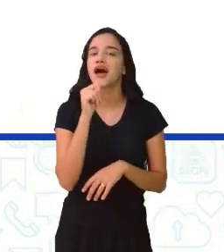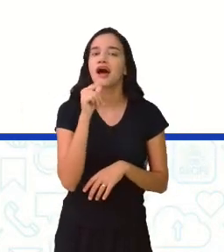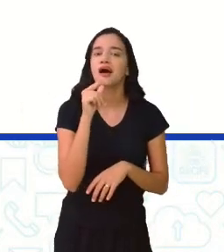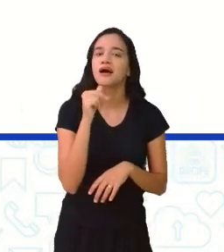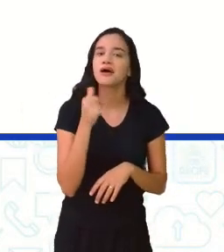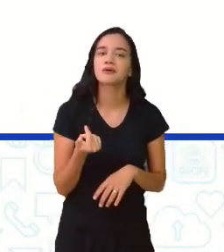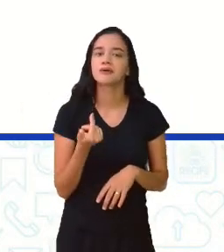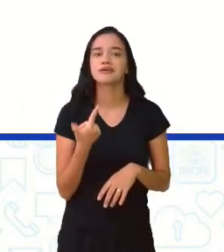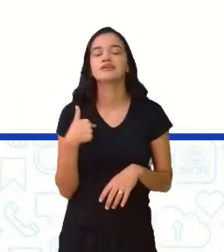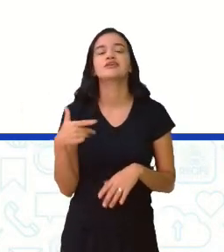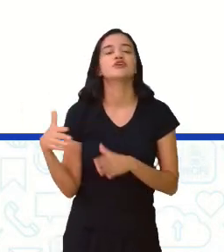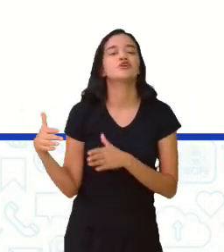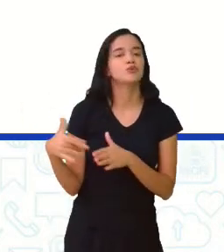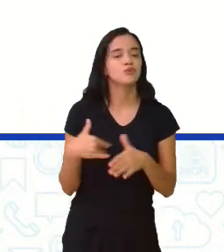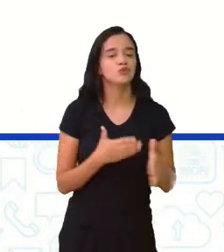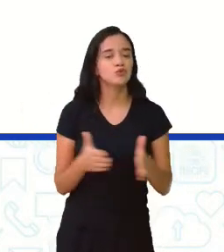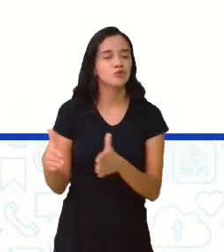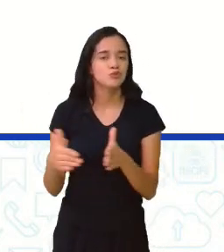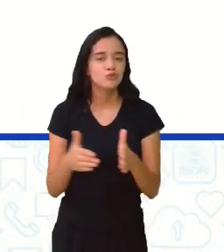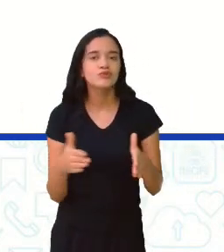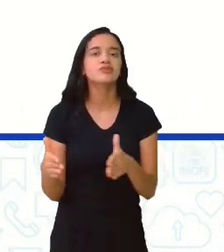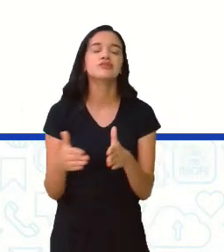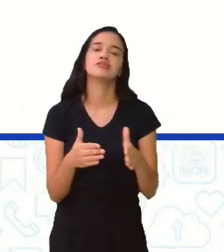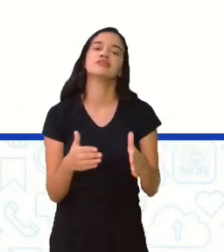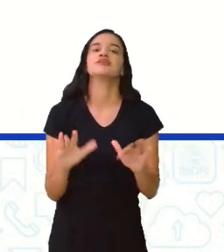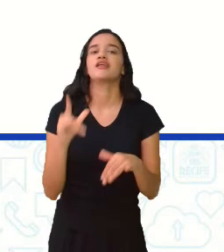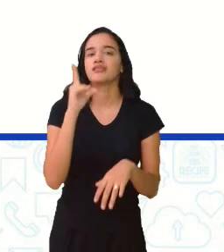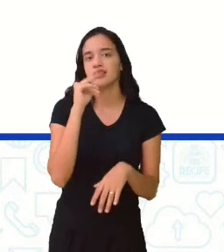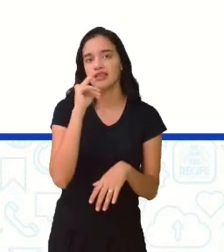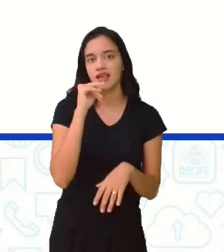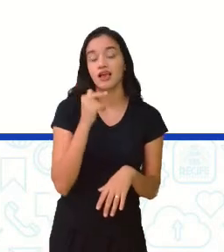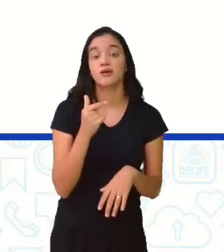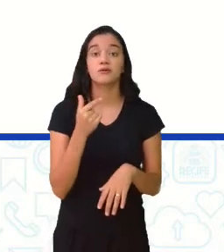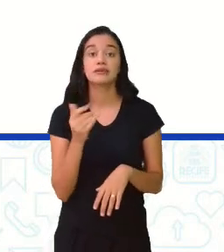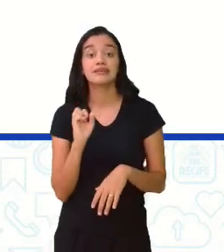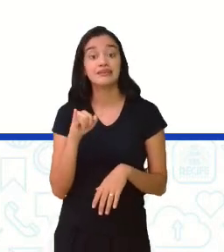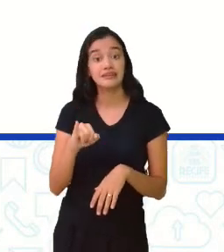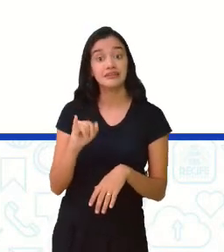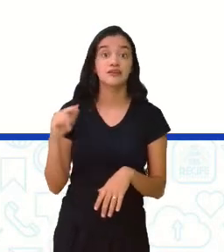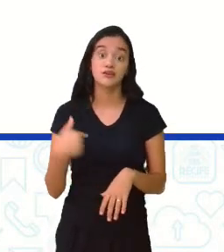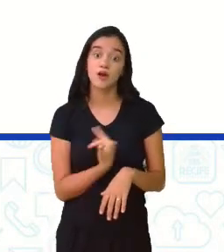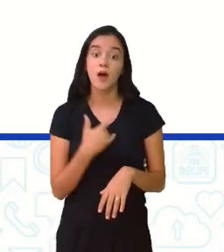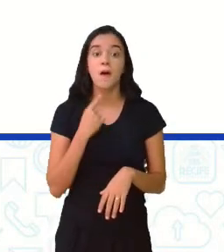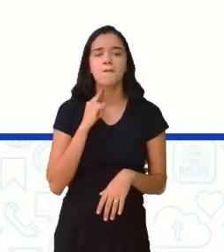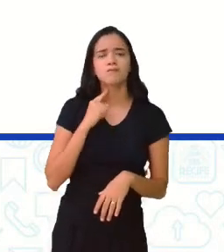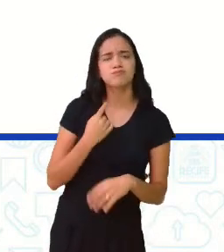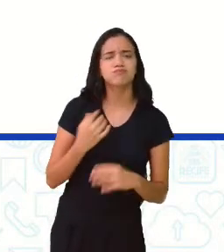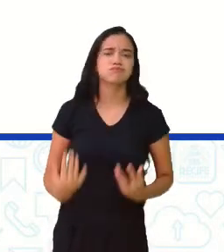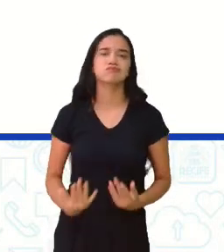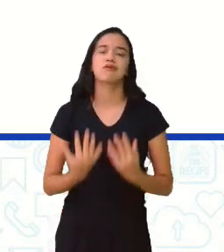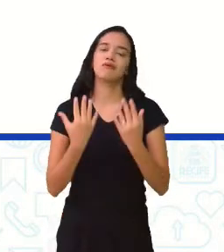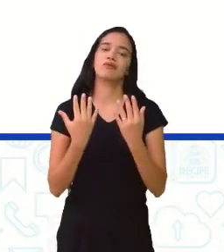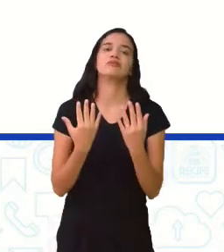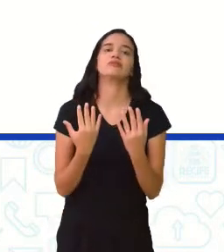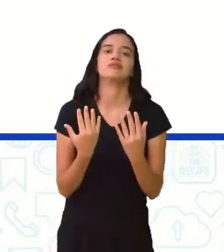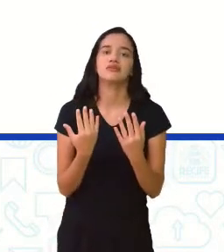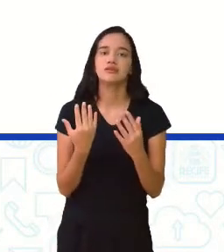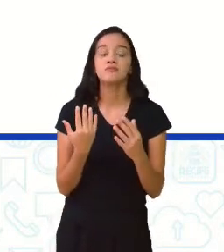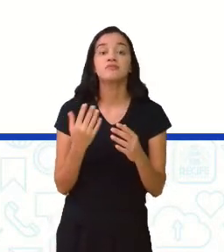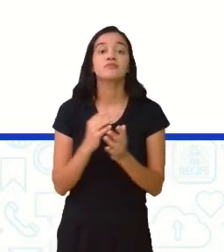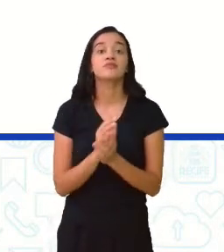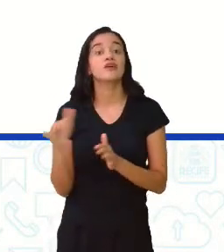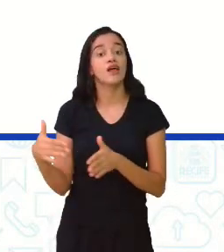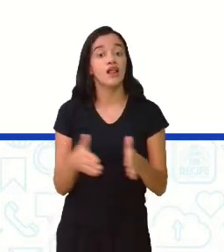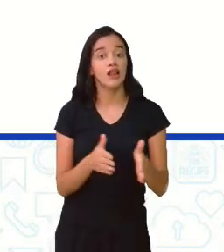retira dos rios, né, dos mananciais de água doce. Então, se a gente polui os mananciais de água doce, né, os